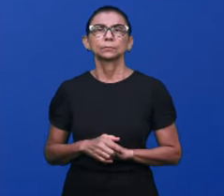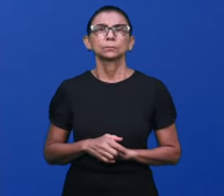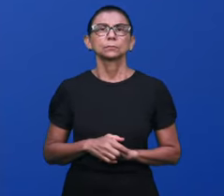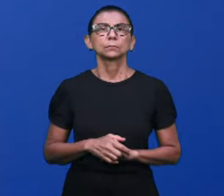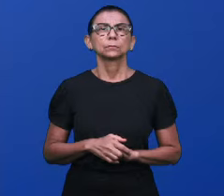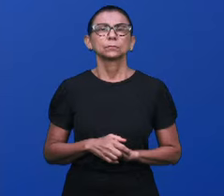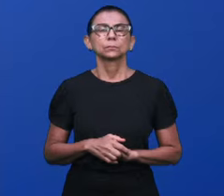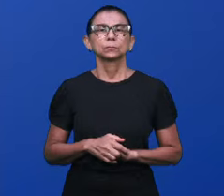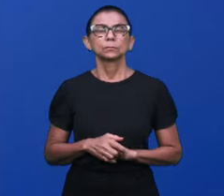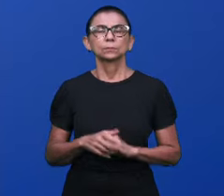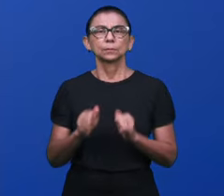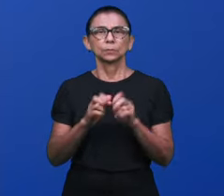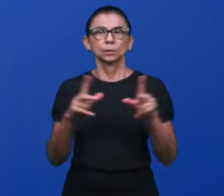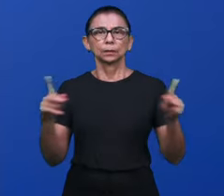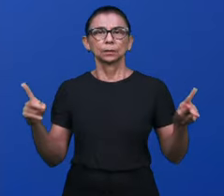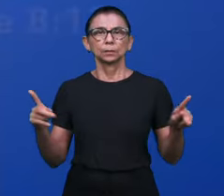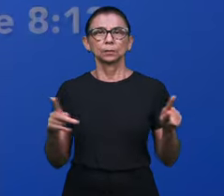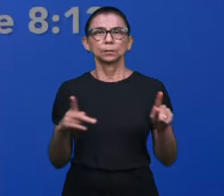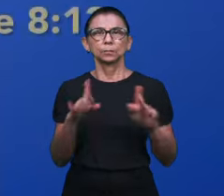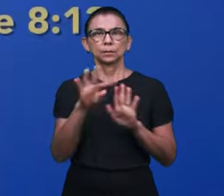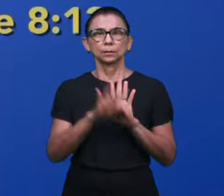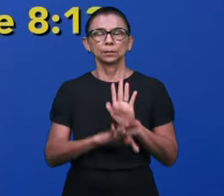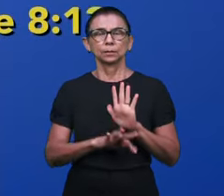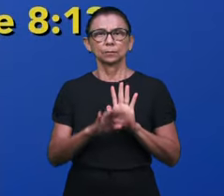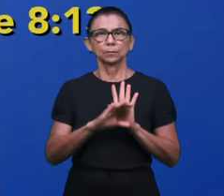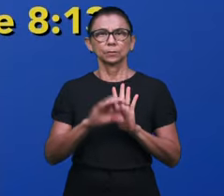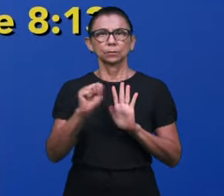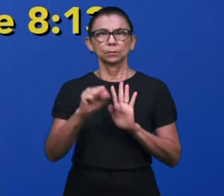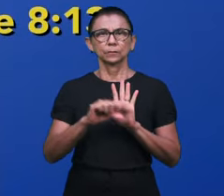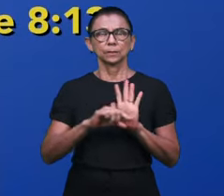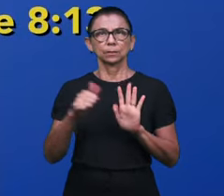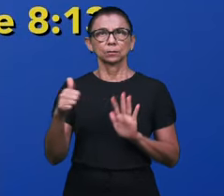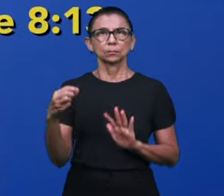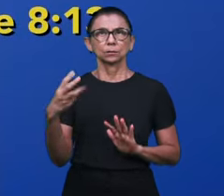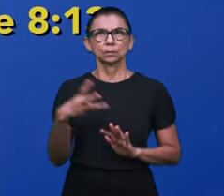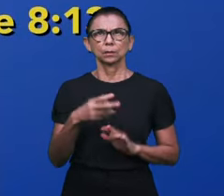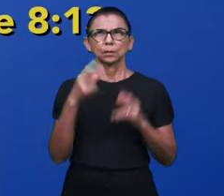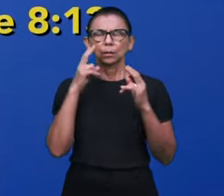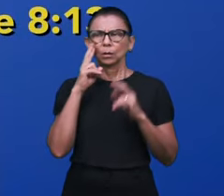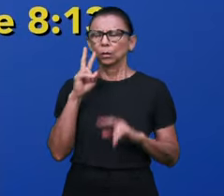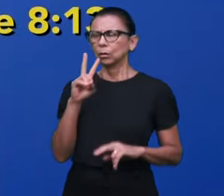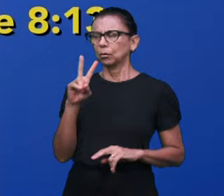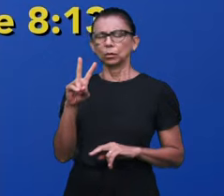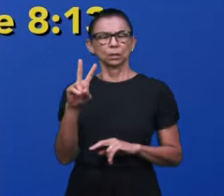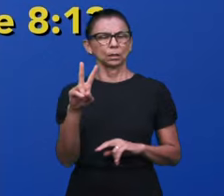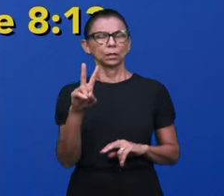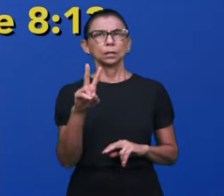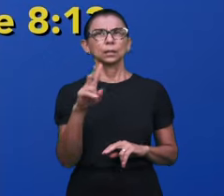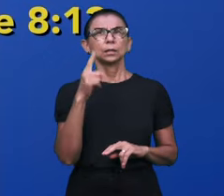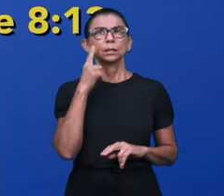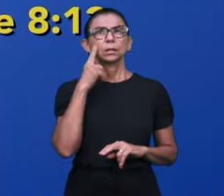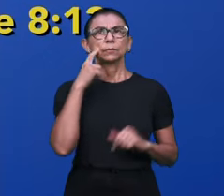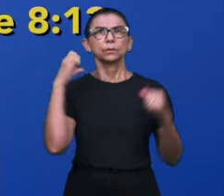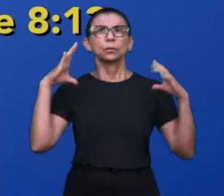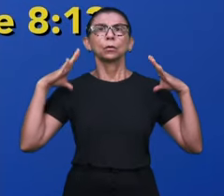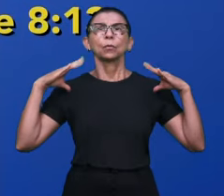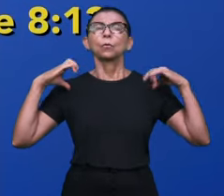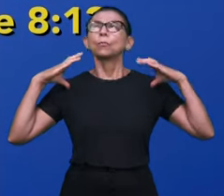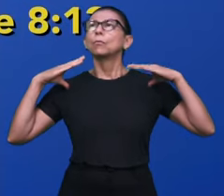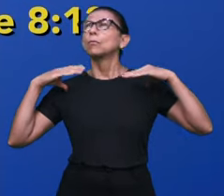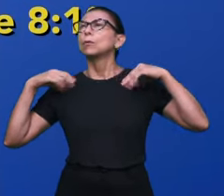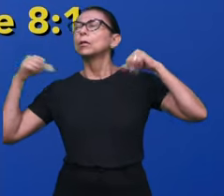texto em Apocalipse 8:13 que diz assim: e olhei e ouvi um anjo voar pelo meio do